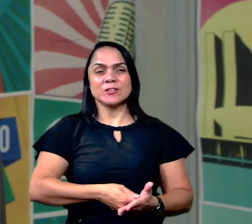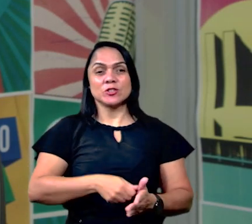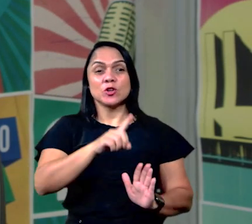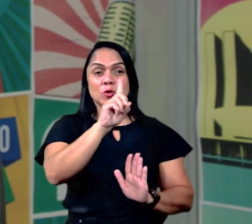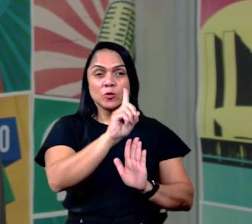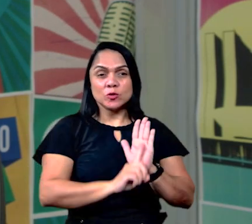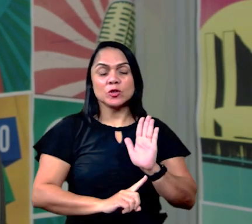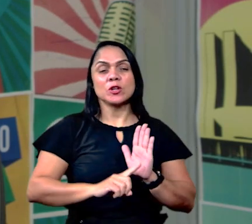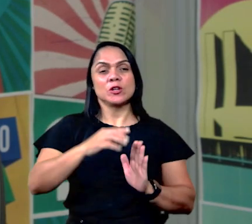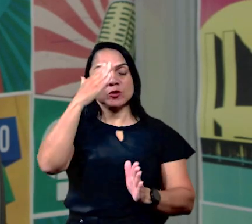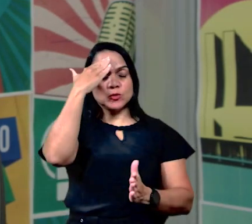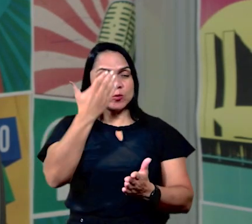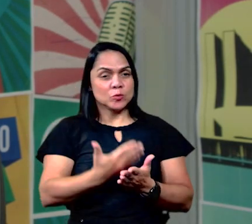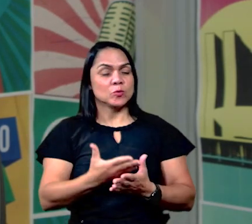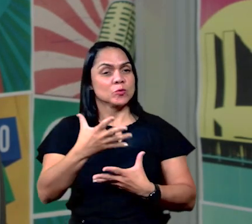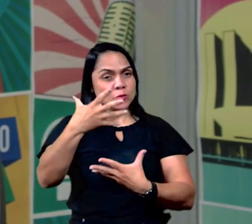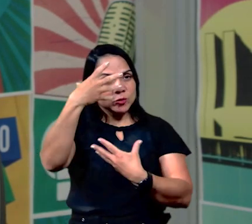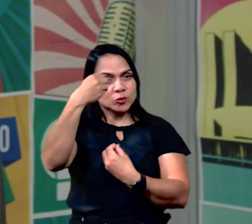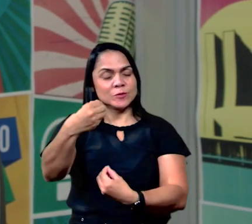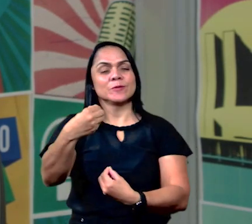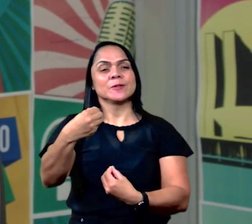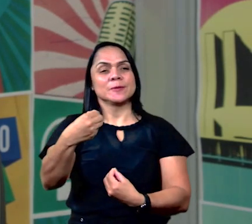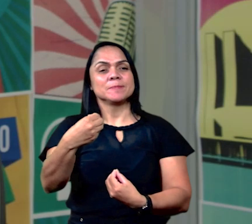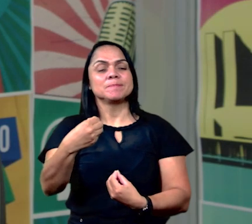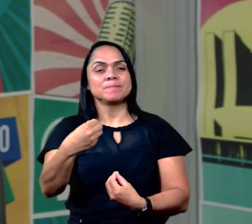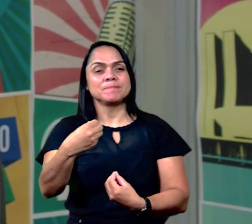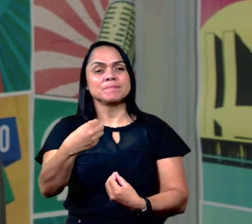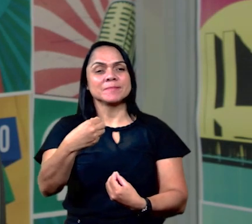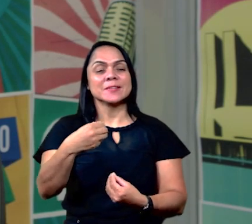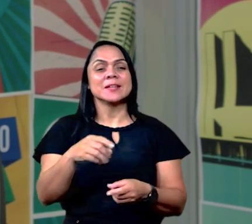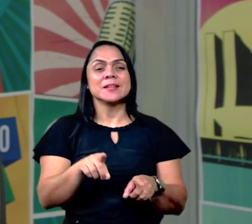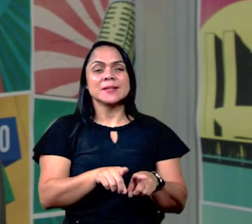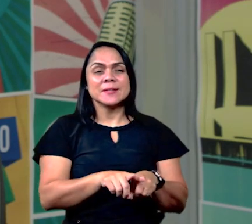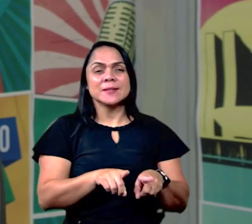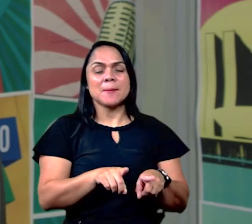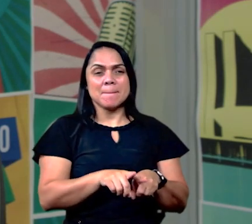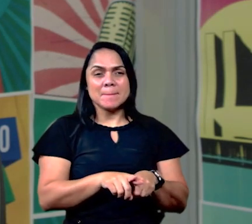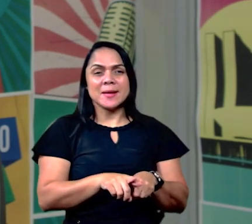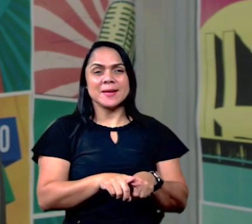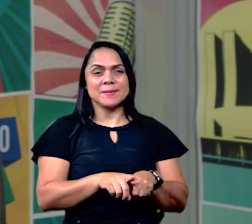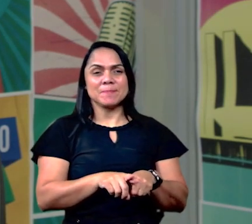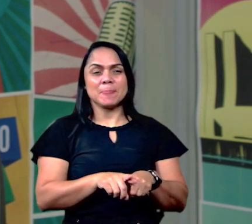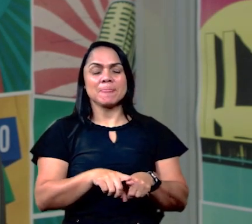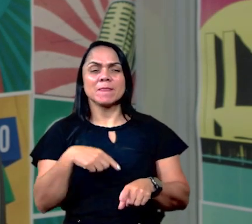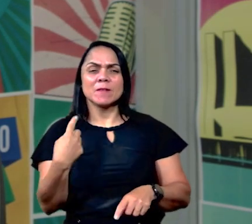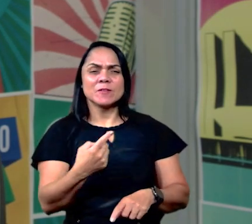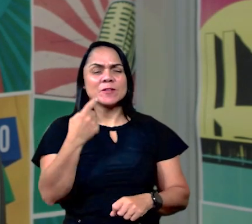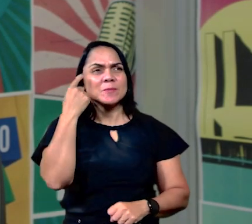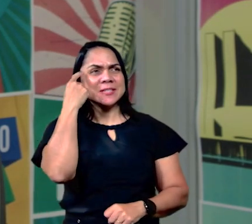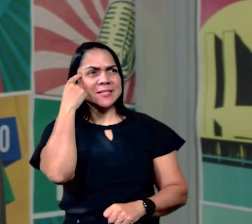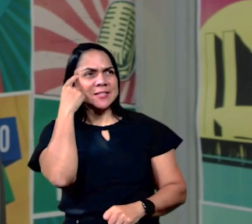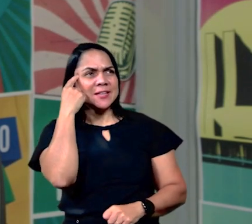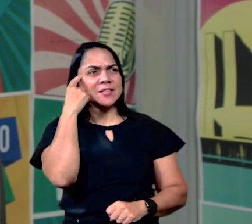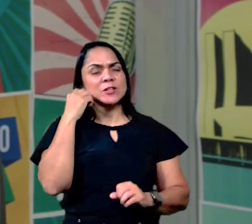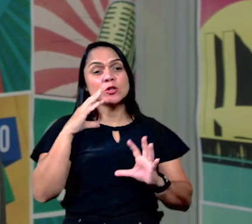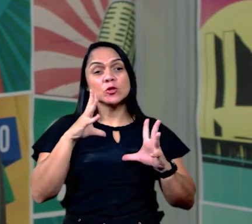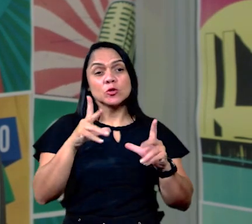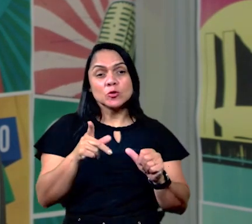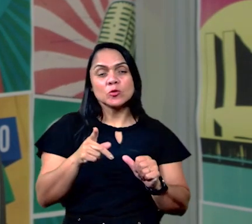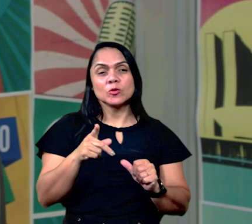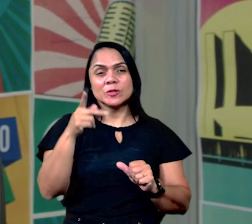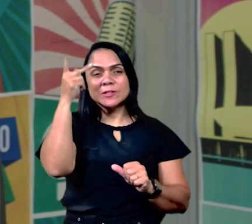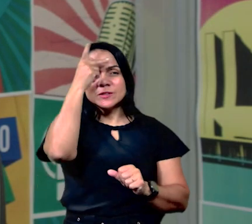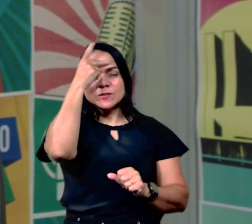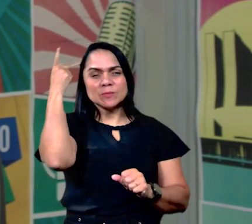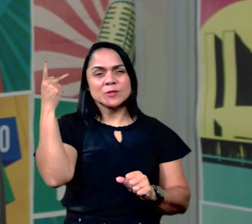de expressão, também expressão religiosa, que daí deriva, né, a nossa ideia de que todas as pessoas, né,